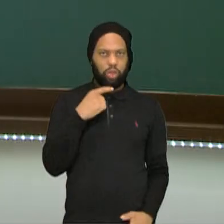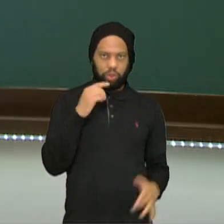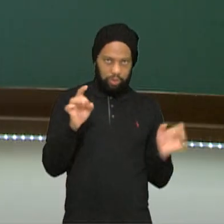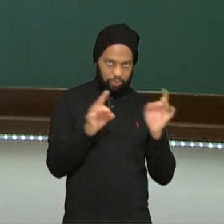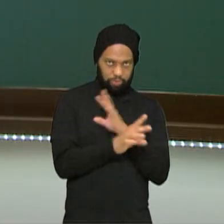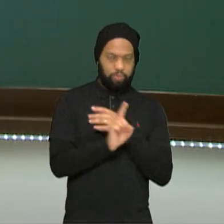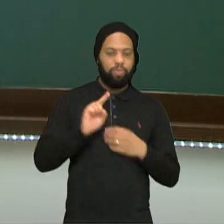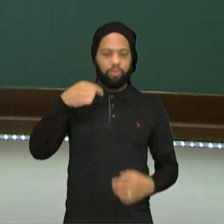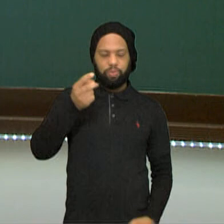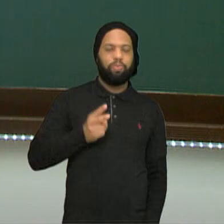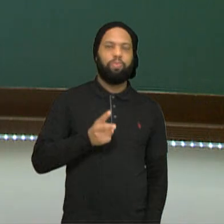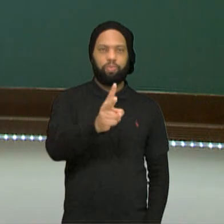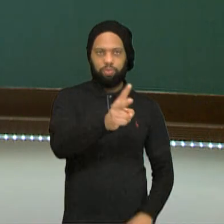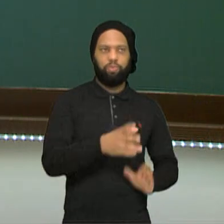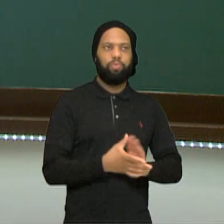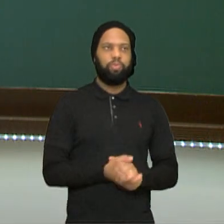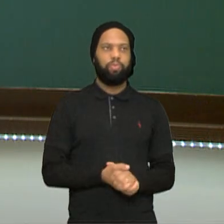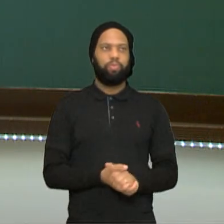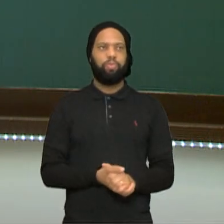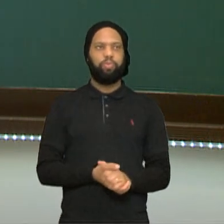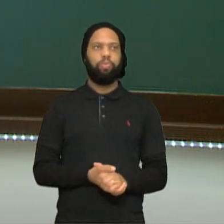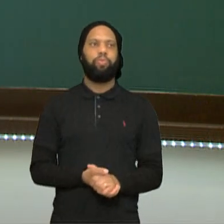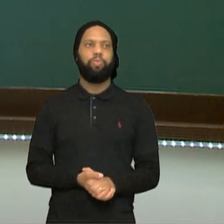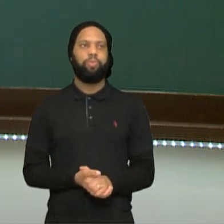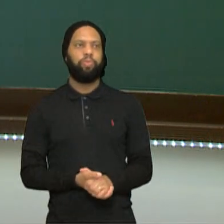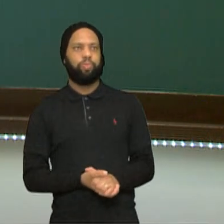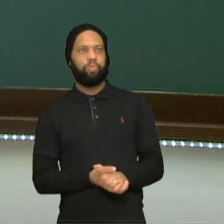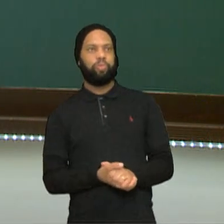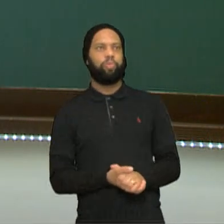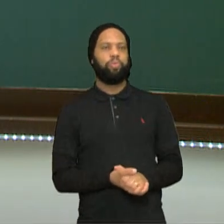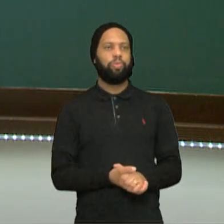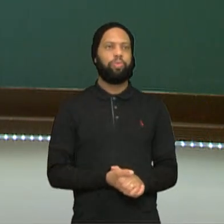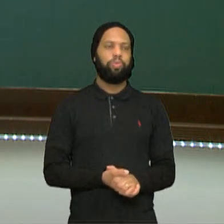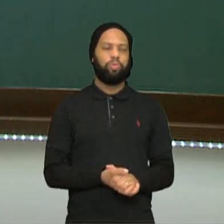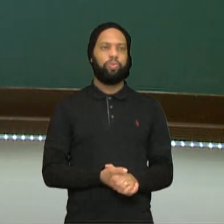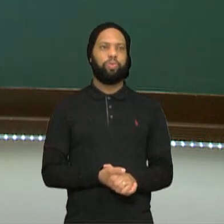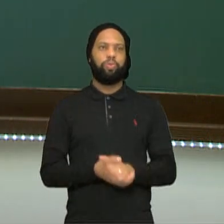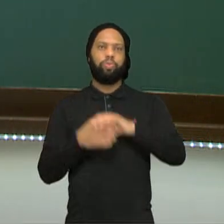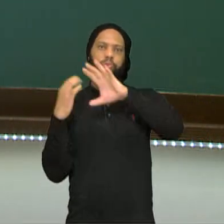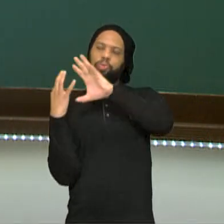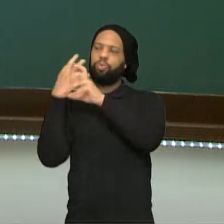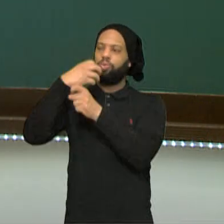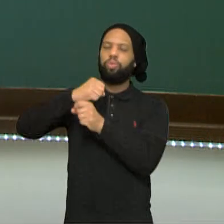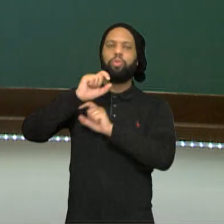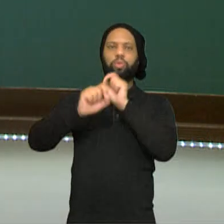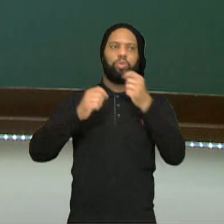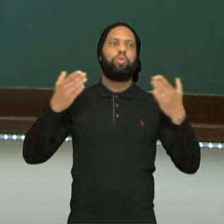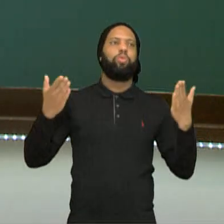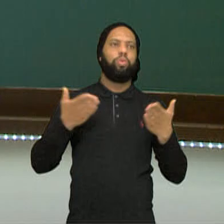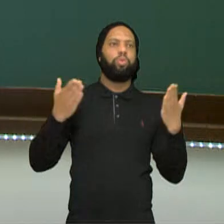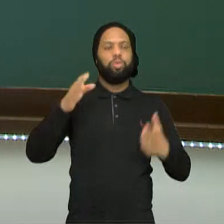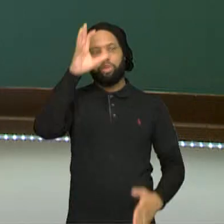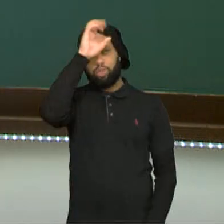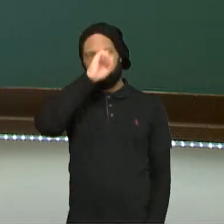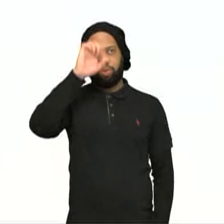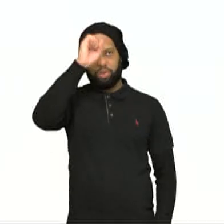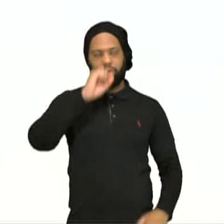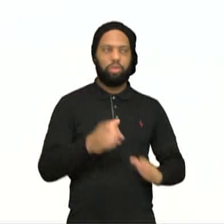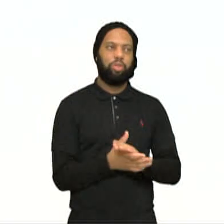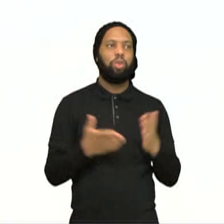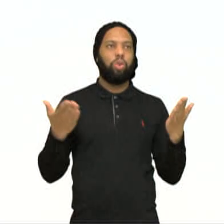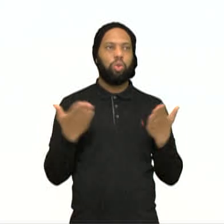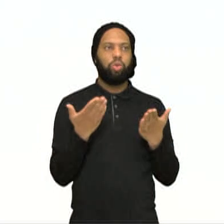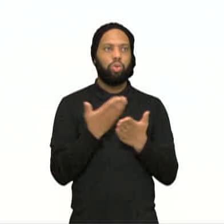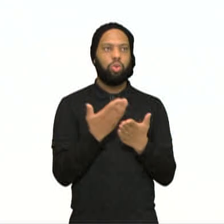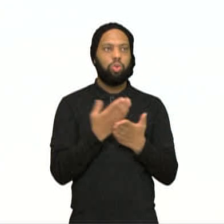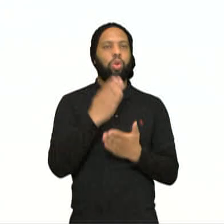tá bom? Não vai deixar incompleto. Então vamos seguir. Então, retomando, né, o que nós vimos na aula hoje? Então, nessa aula